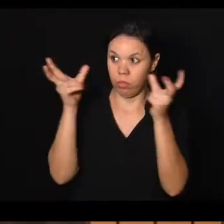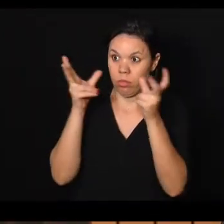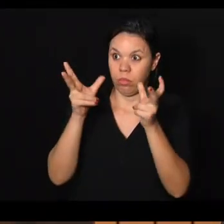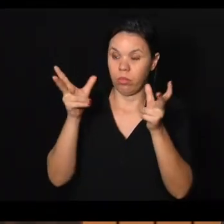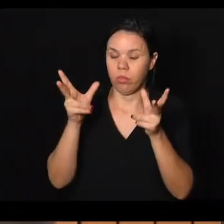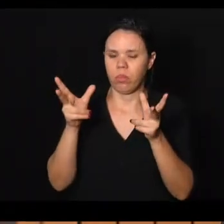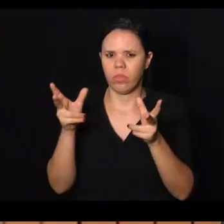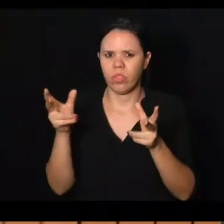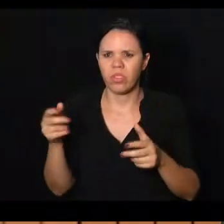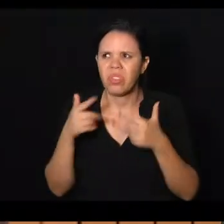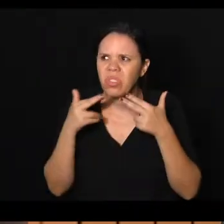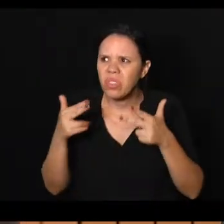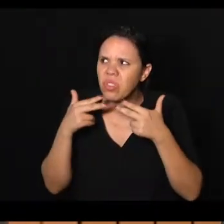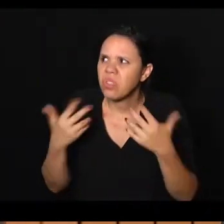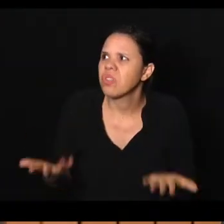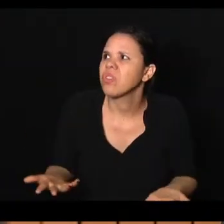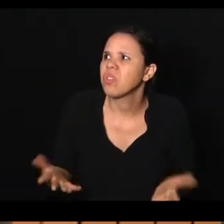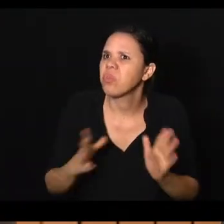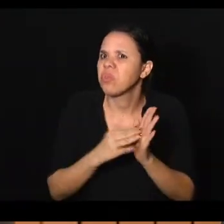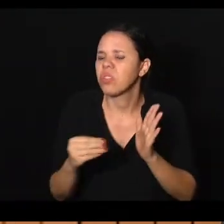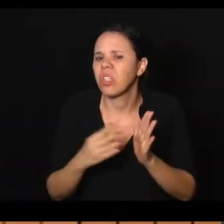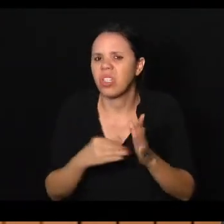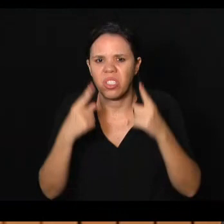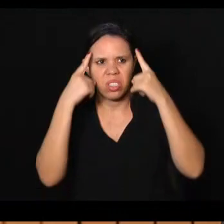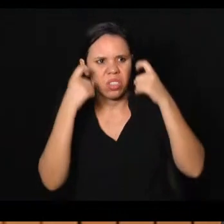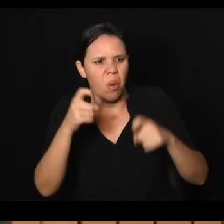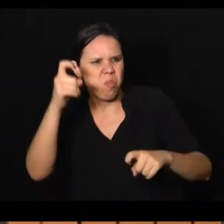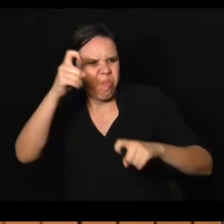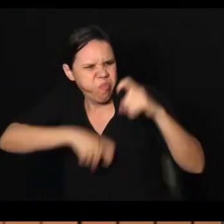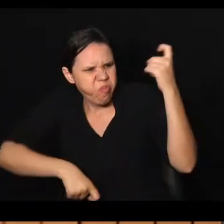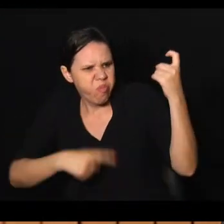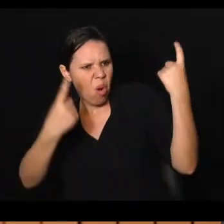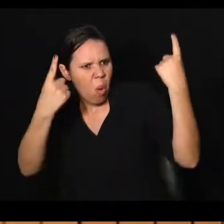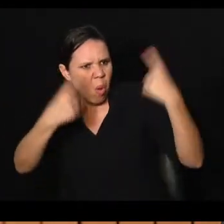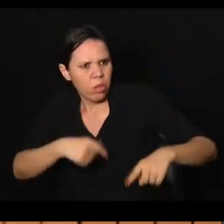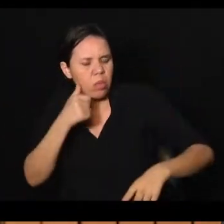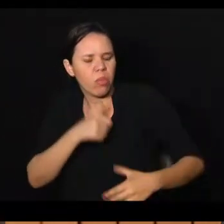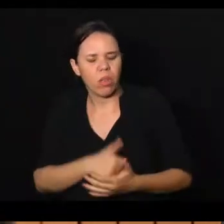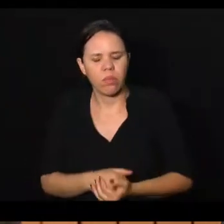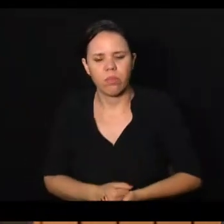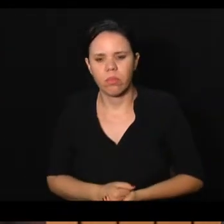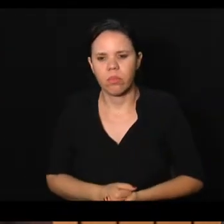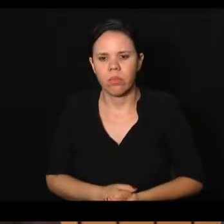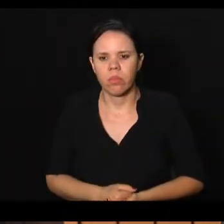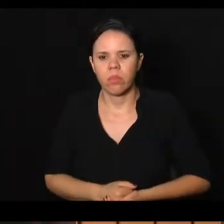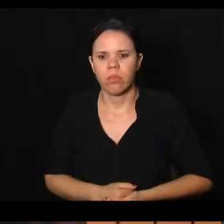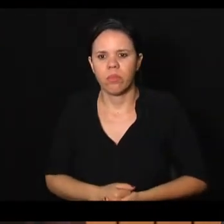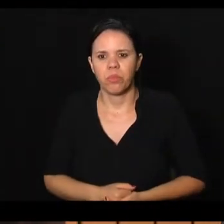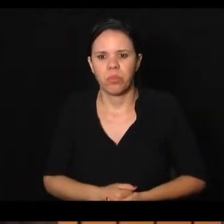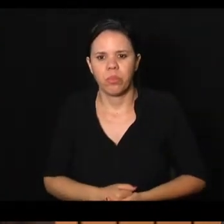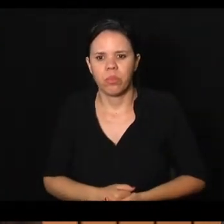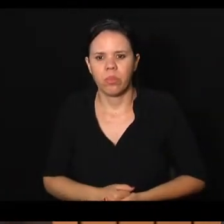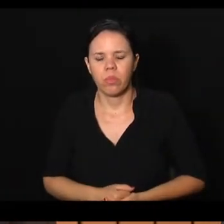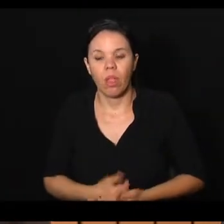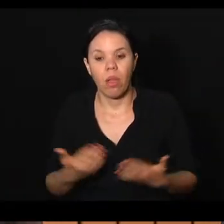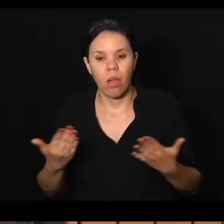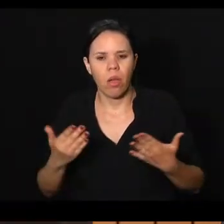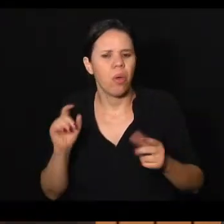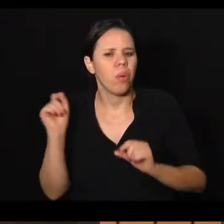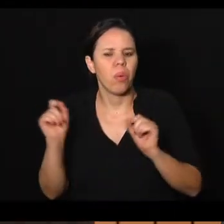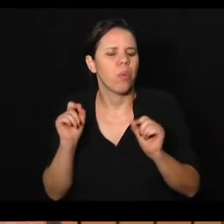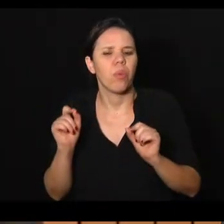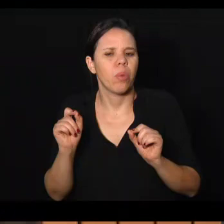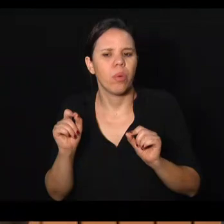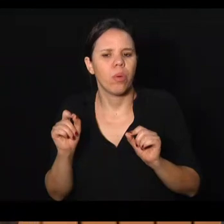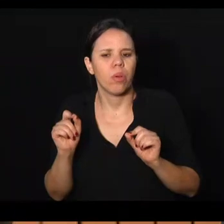novas modalidades de violência sexual contra a mulher. Nós estamos nos deparando agora, senhores, com